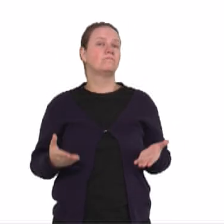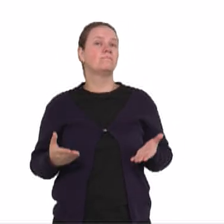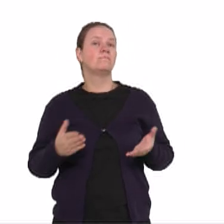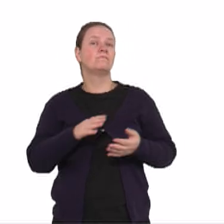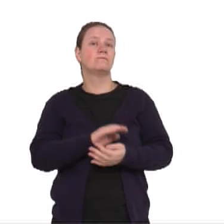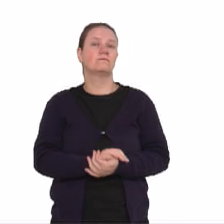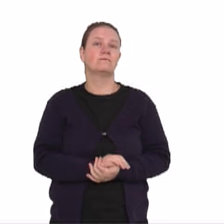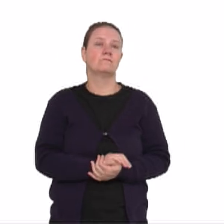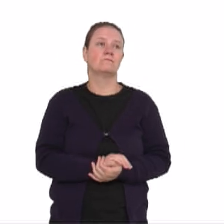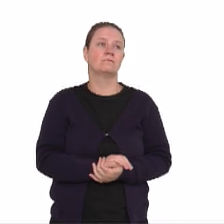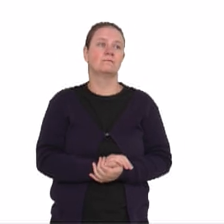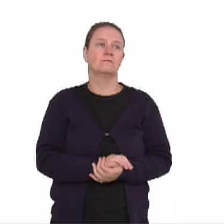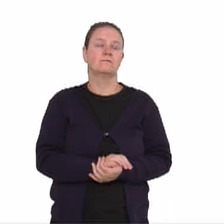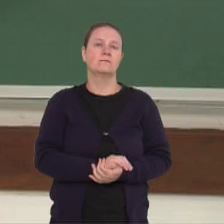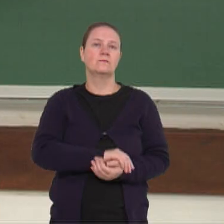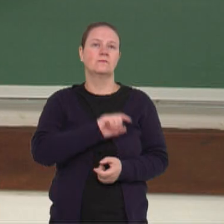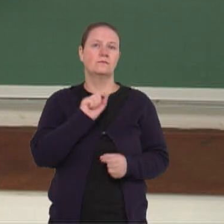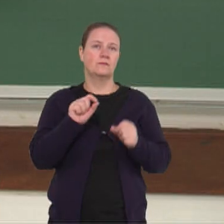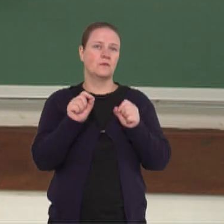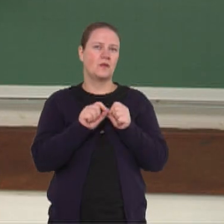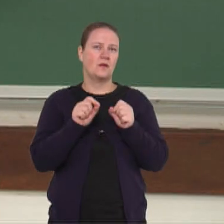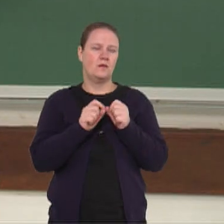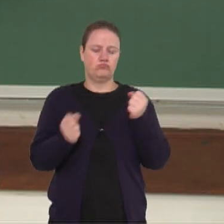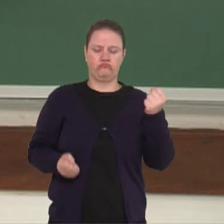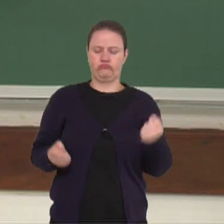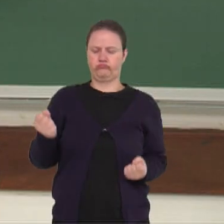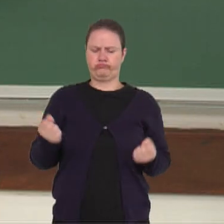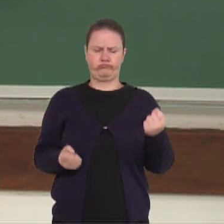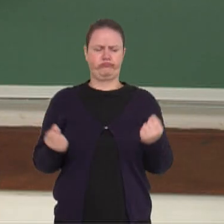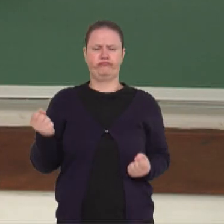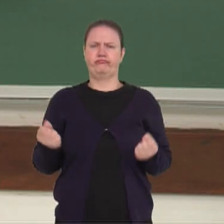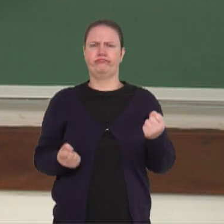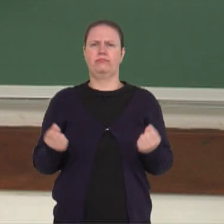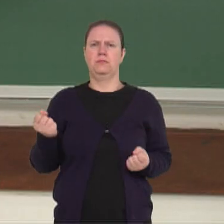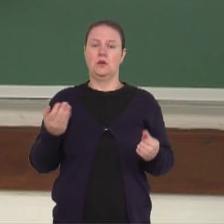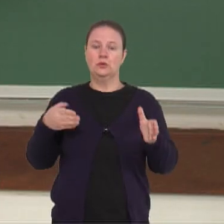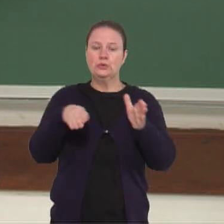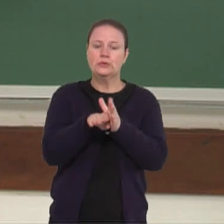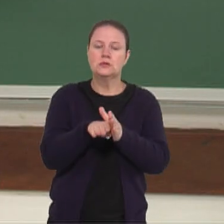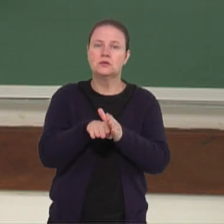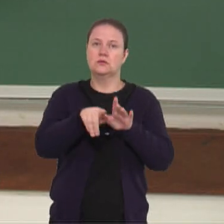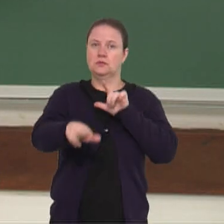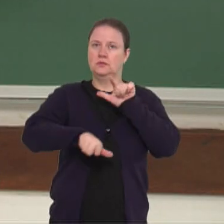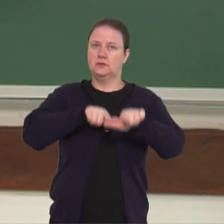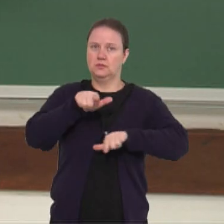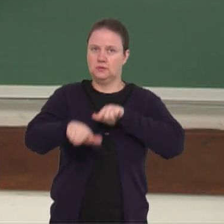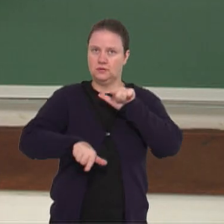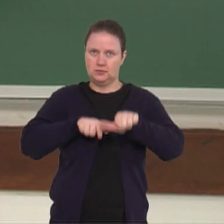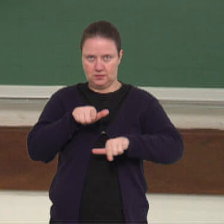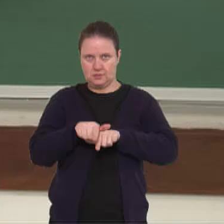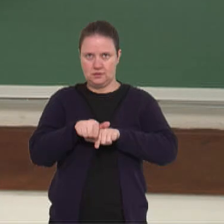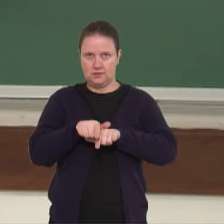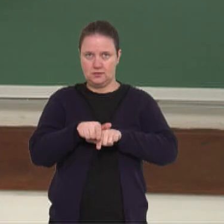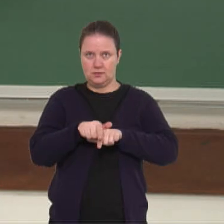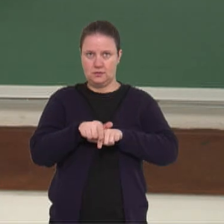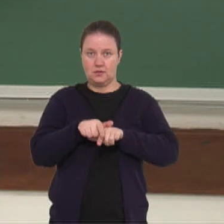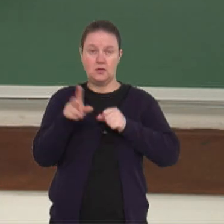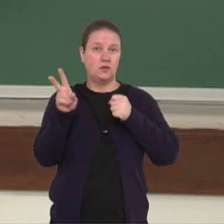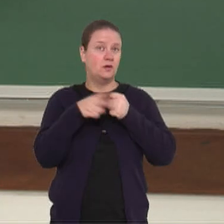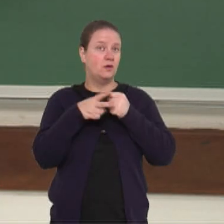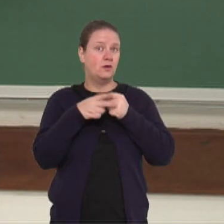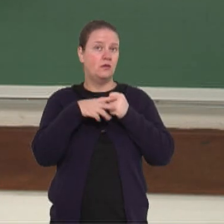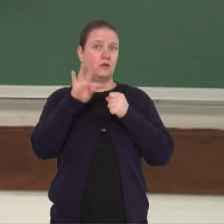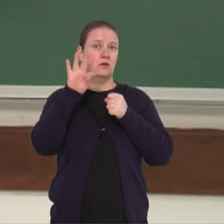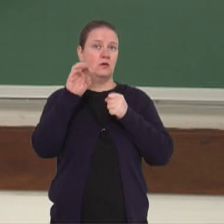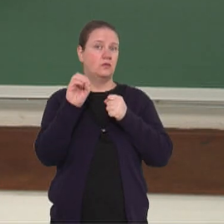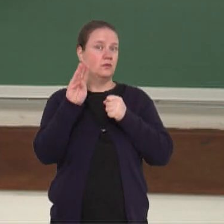I driving to work. Eu estava pegando meu carro e dirigindo até o trabalho. Então, se é I, verbo to be no passado correspondente a